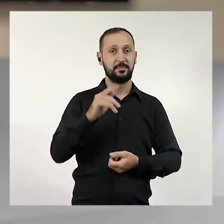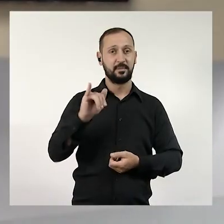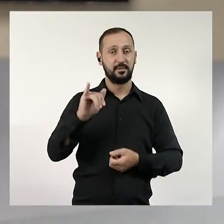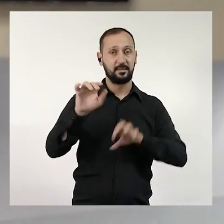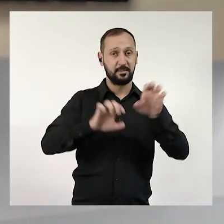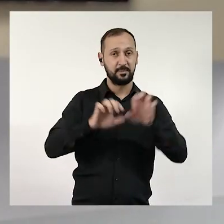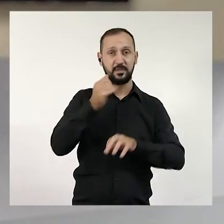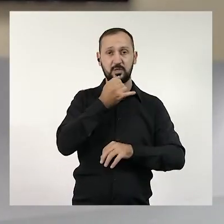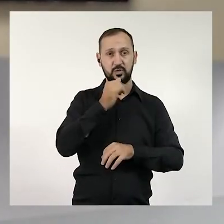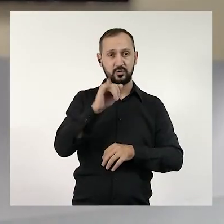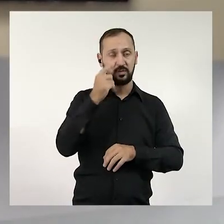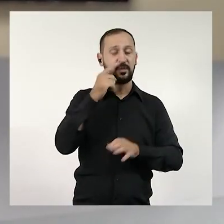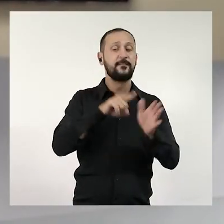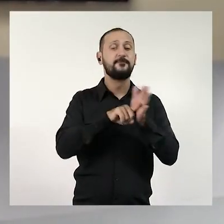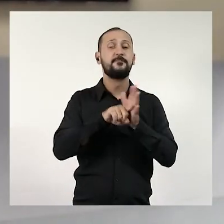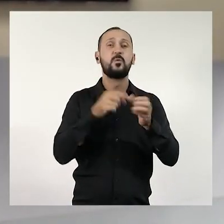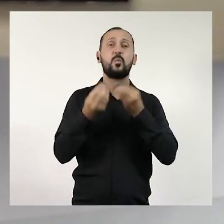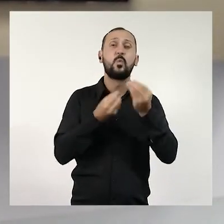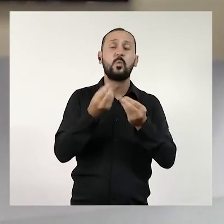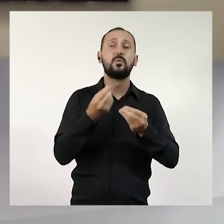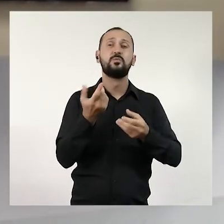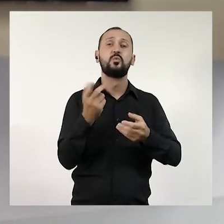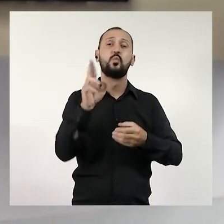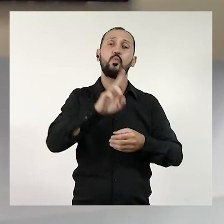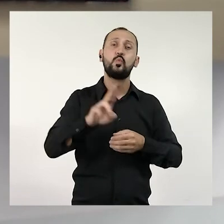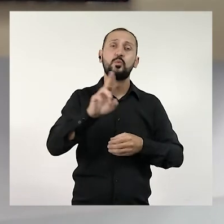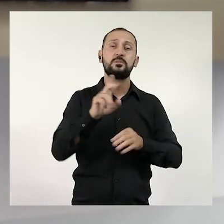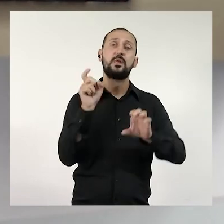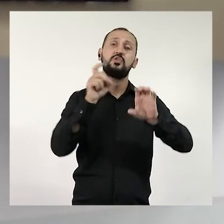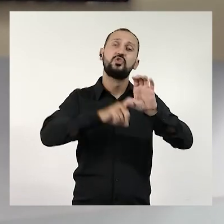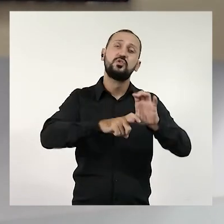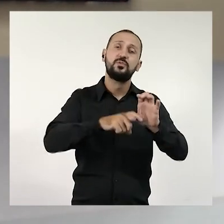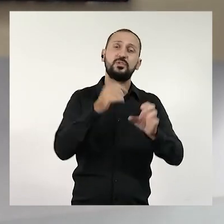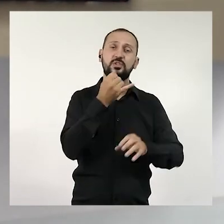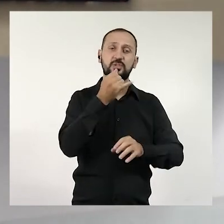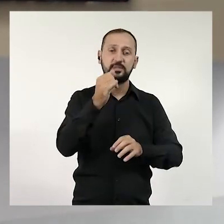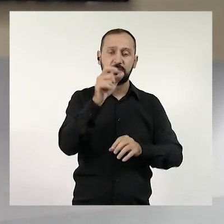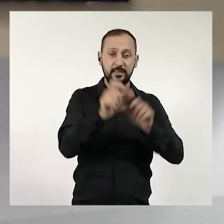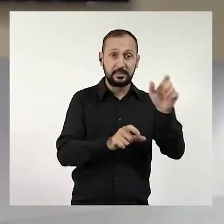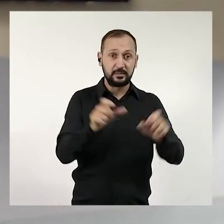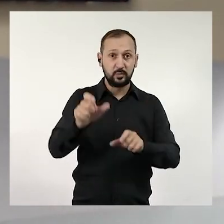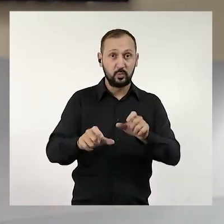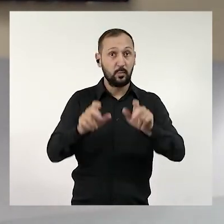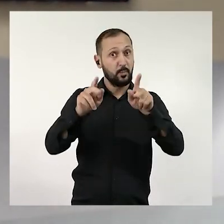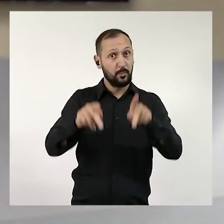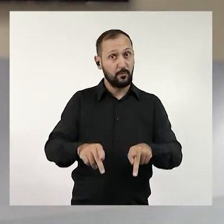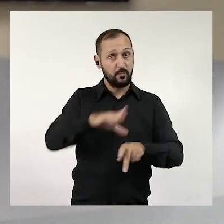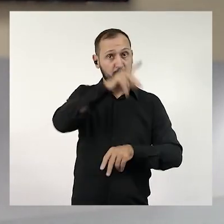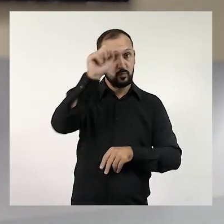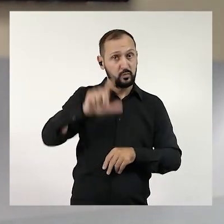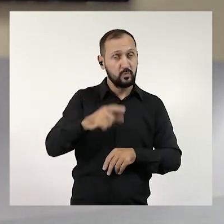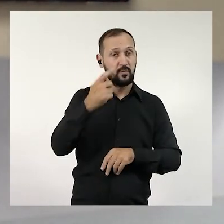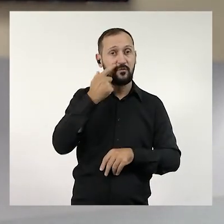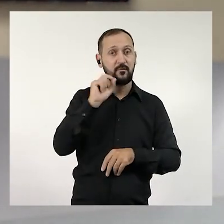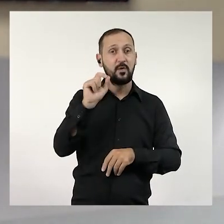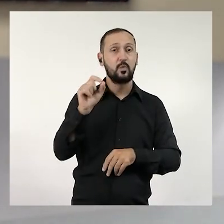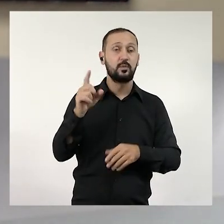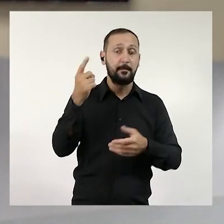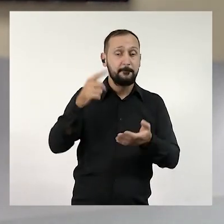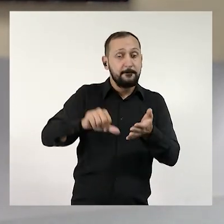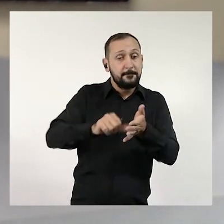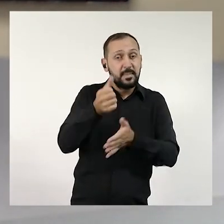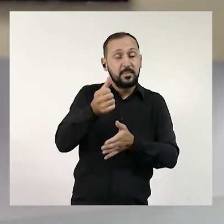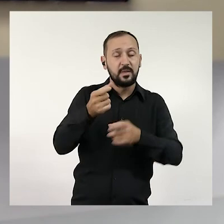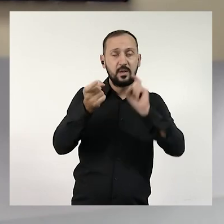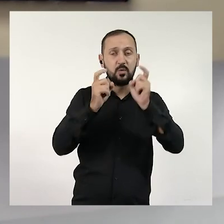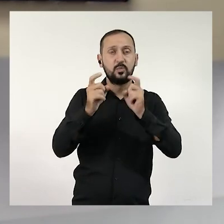A CPI da Energisa, que investiga a medição do consumo de energia de consumidores sul-mato-grossenses,